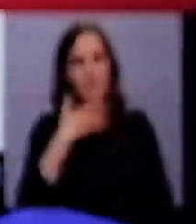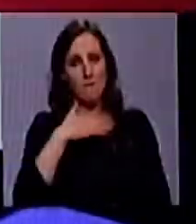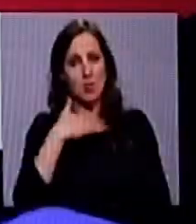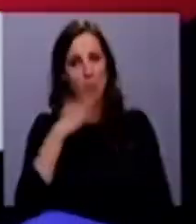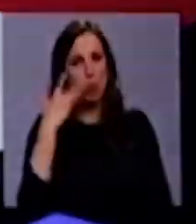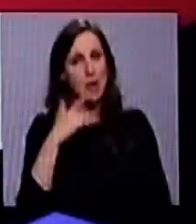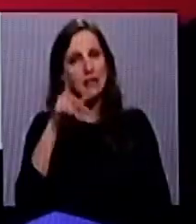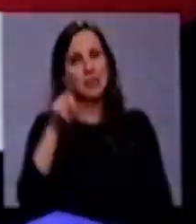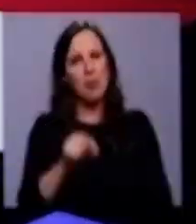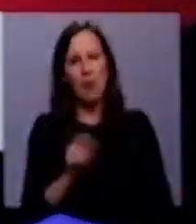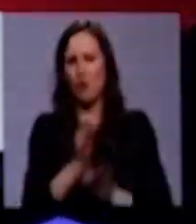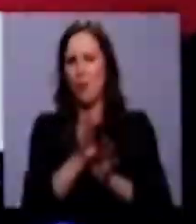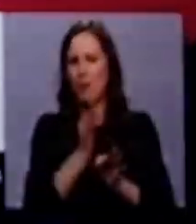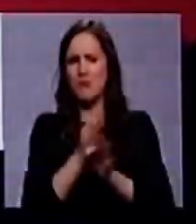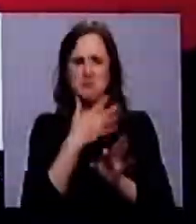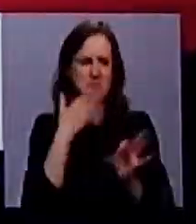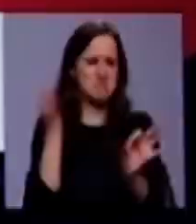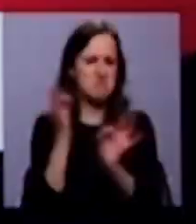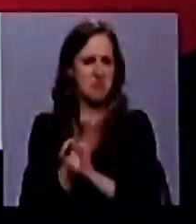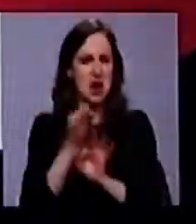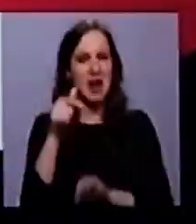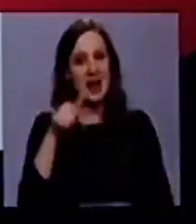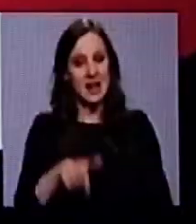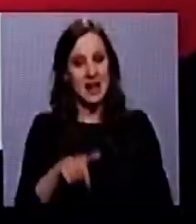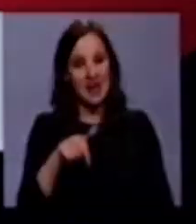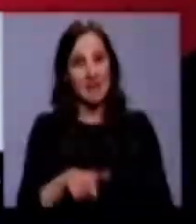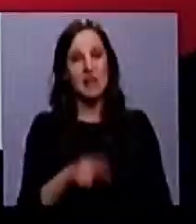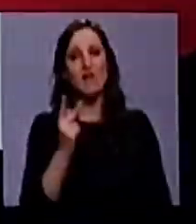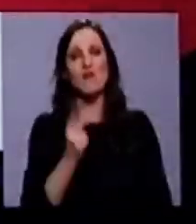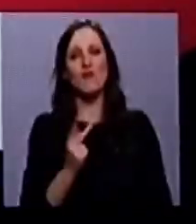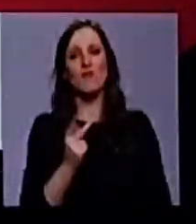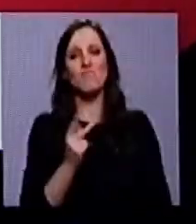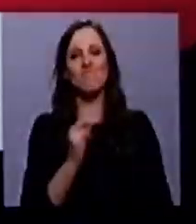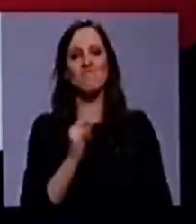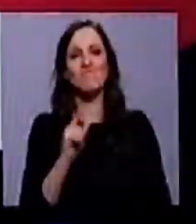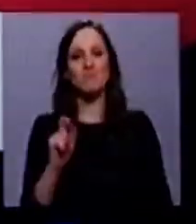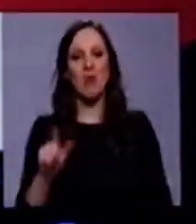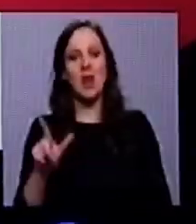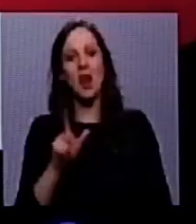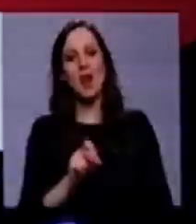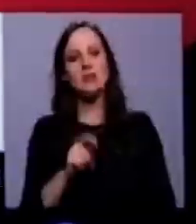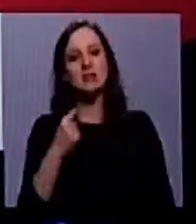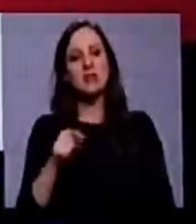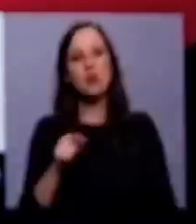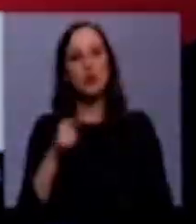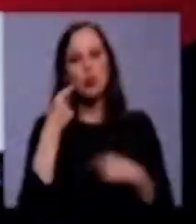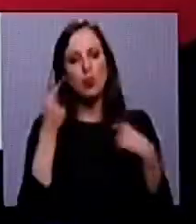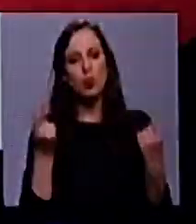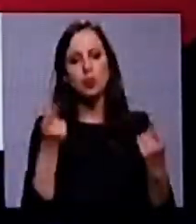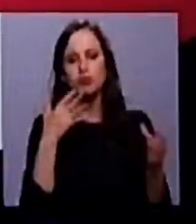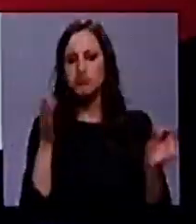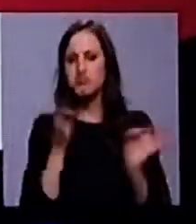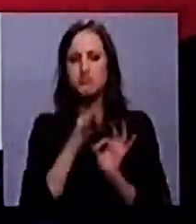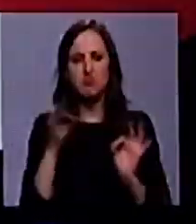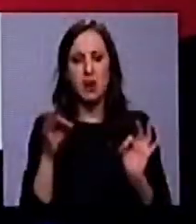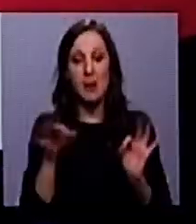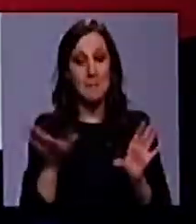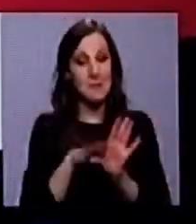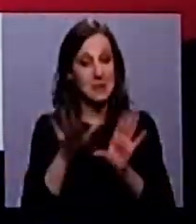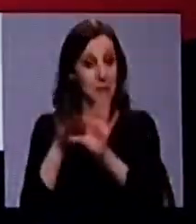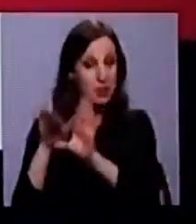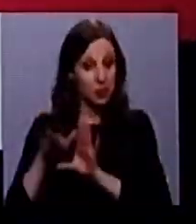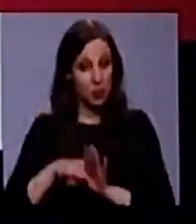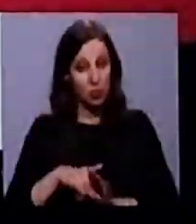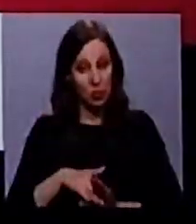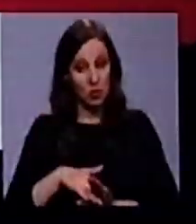festa lindíssima, aqui em Vizela, com um enorme público, um público sensacional, participativo,